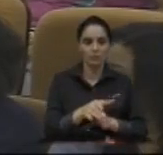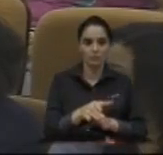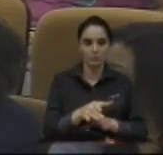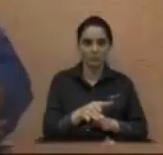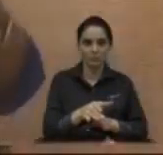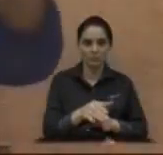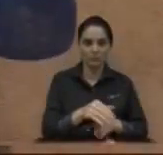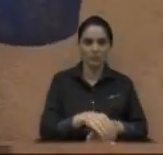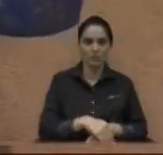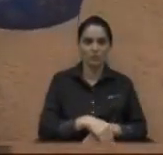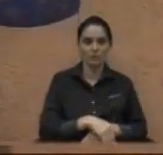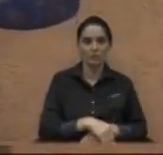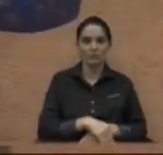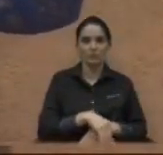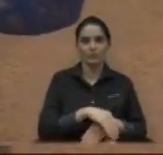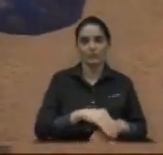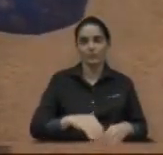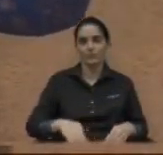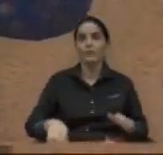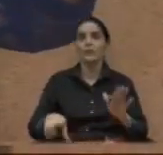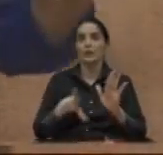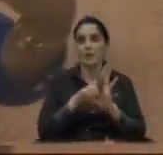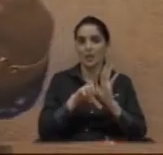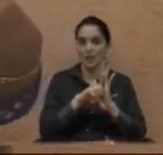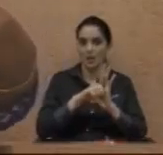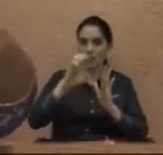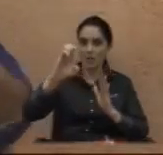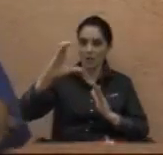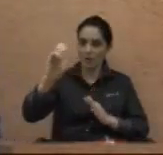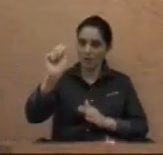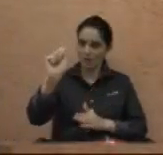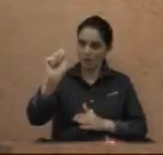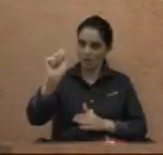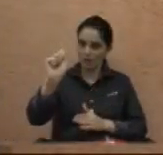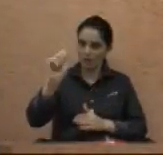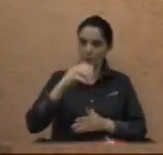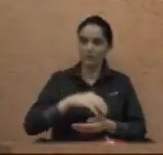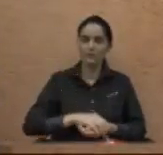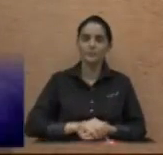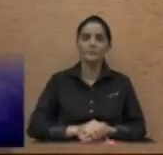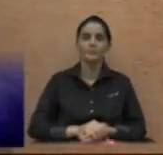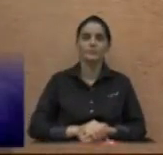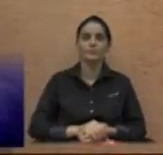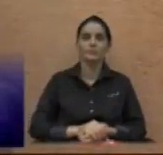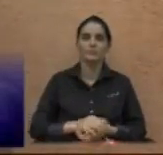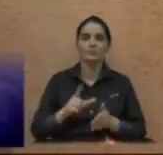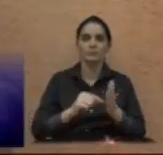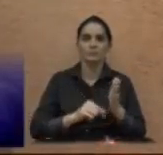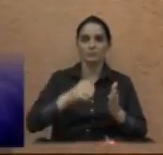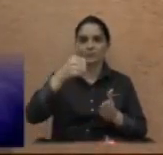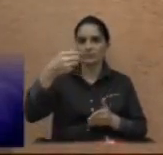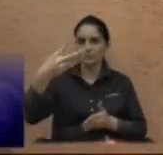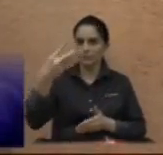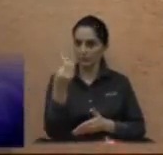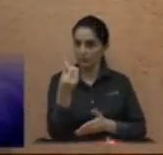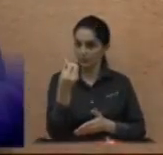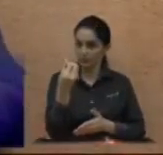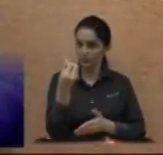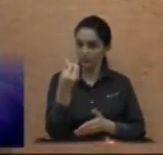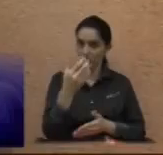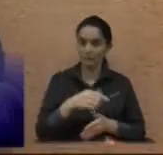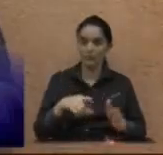ECA, artigo 136, que o Conselho Tutelar é um órgão federal. Ele foi criado